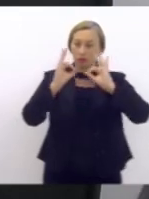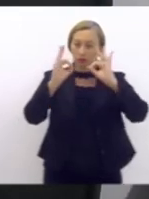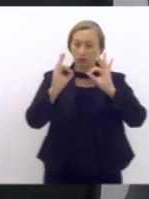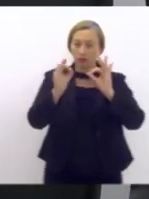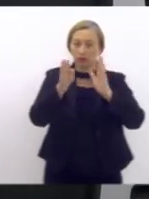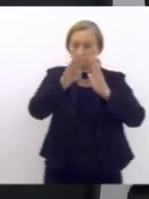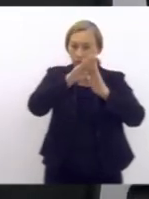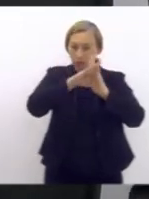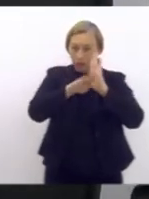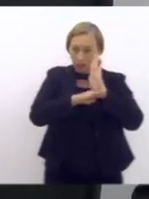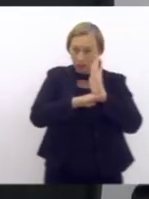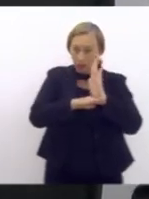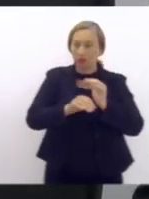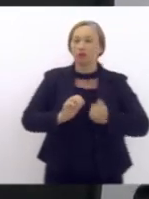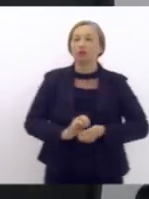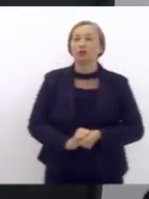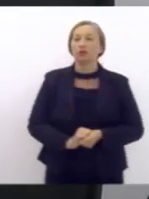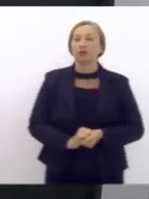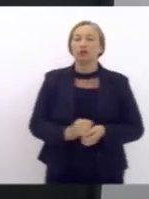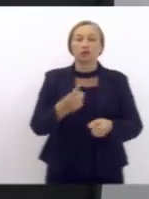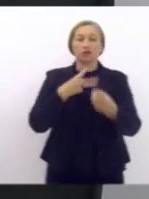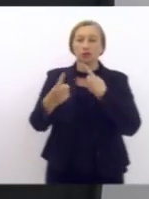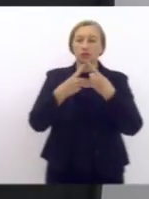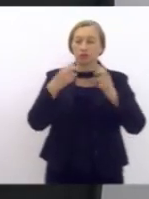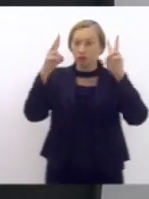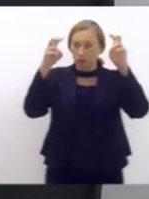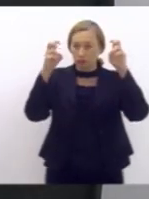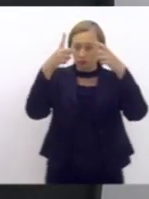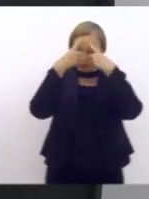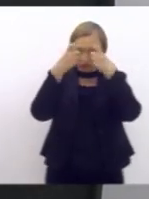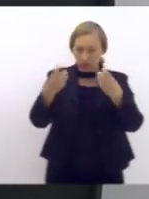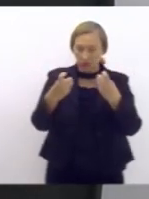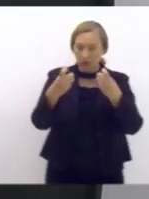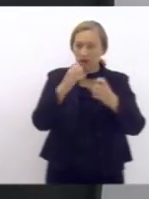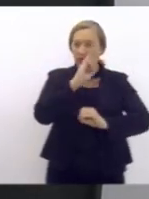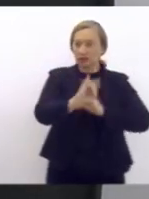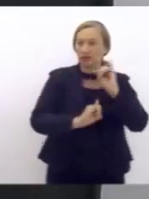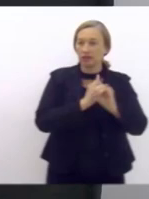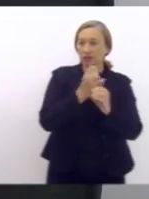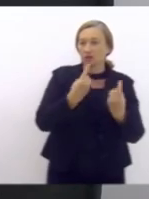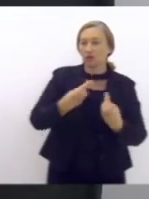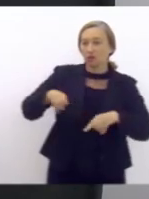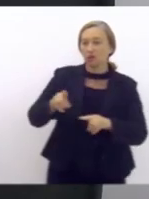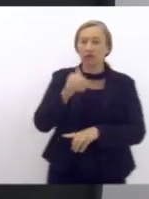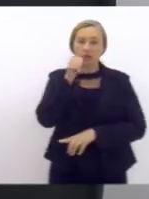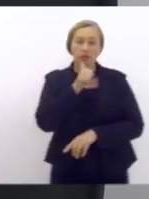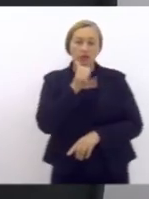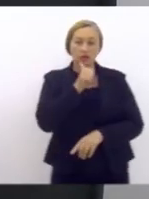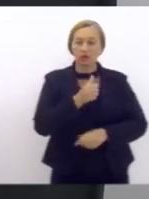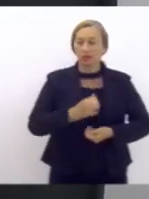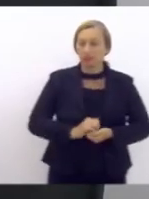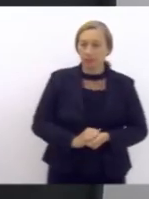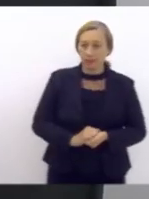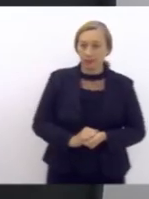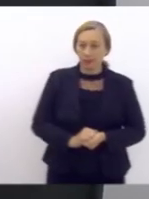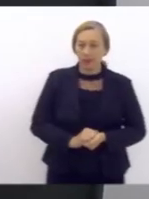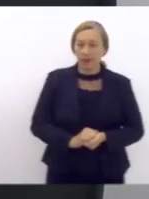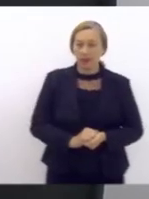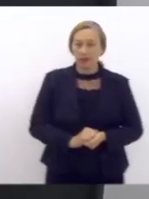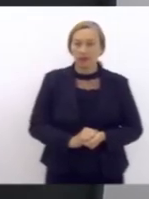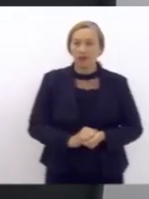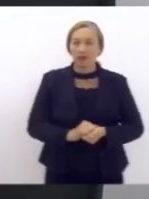pauta: exposição e debate sobre o tema violência cibernética contra a mulher, com a participação